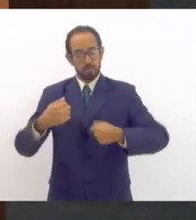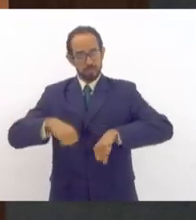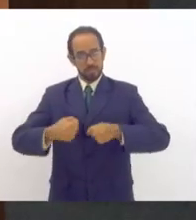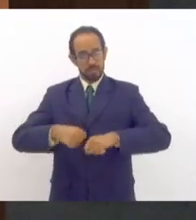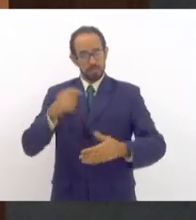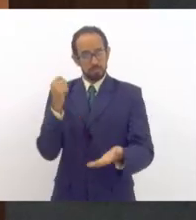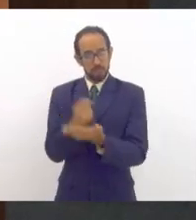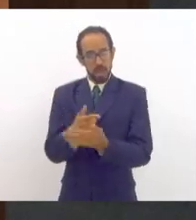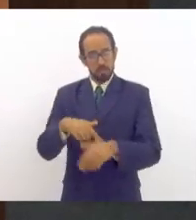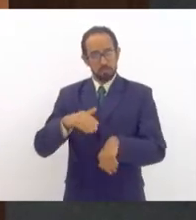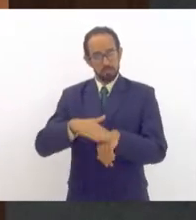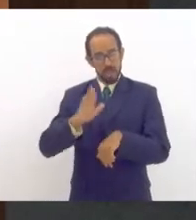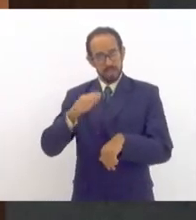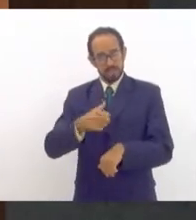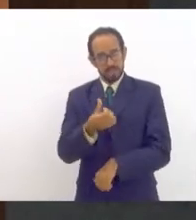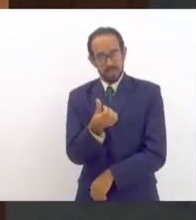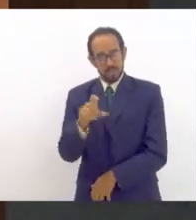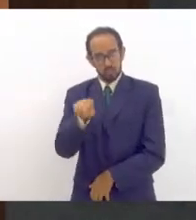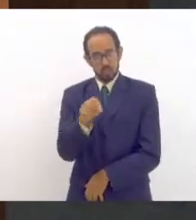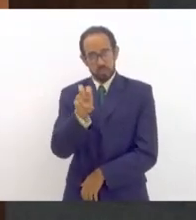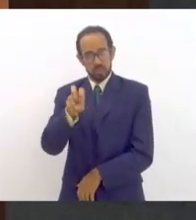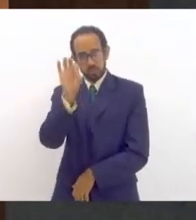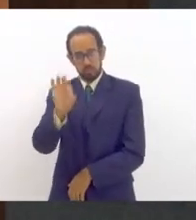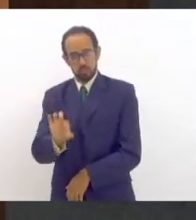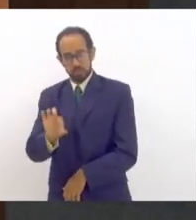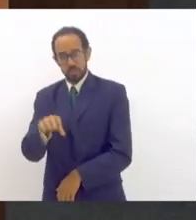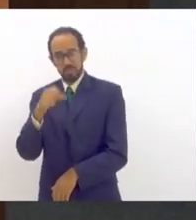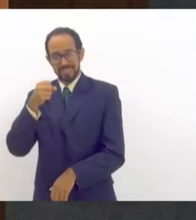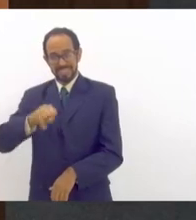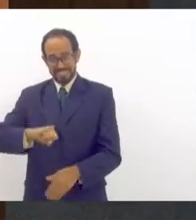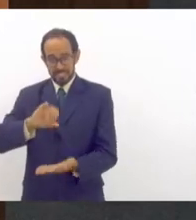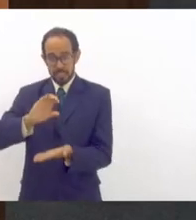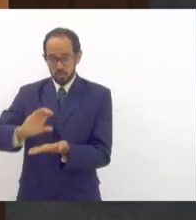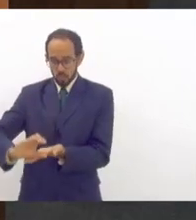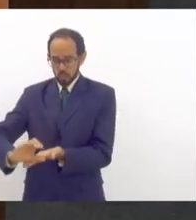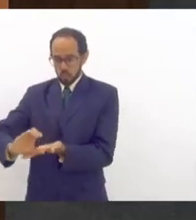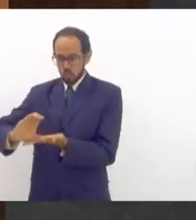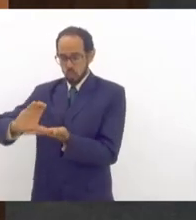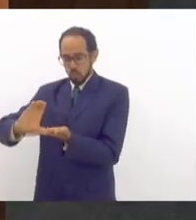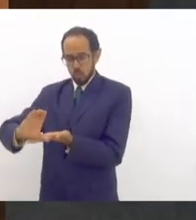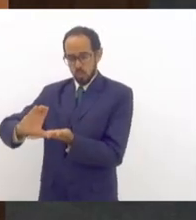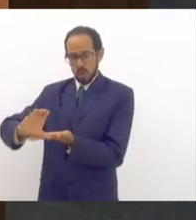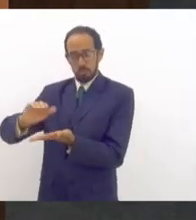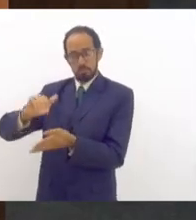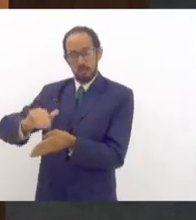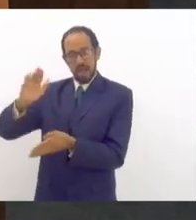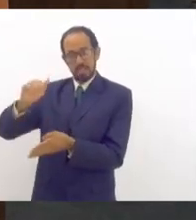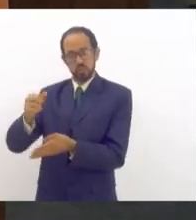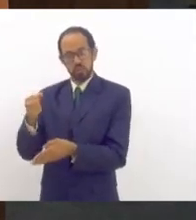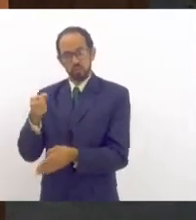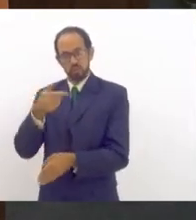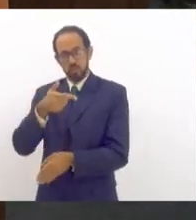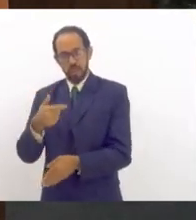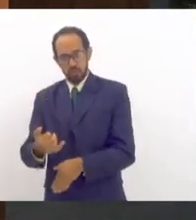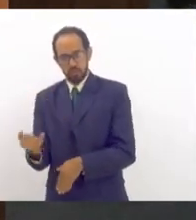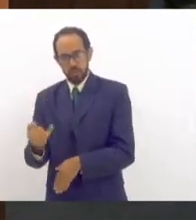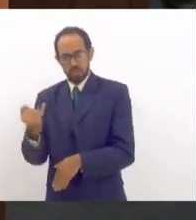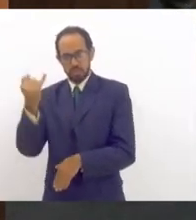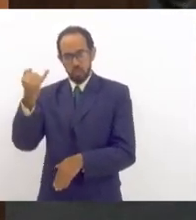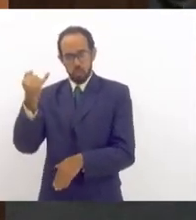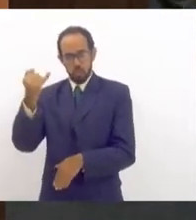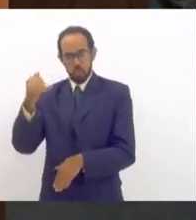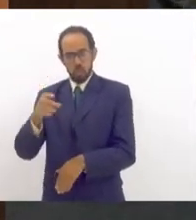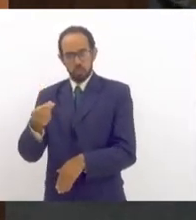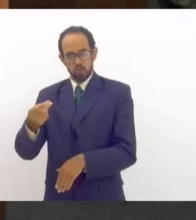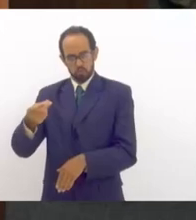mais seis e meio por cento desde que as receitas crescessem acima da inflação E aí senhor presidente as receitas do